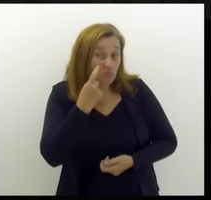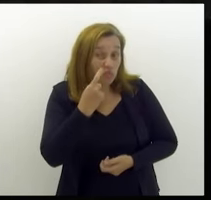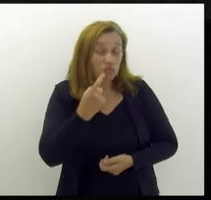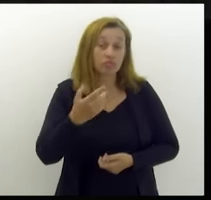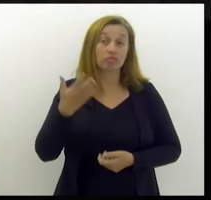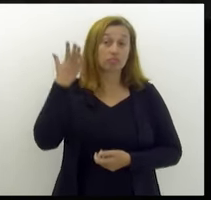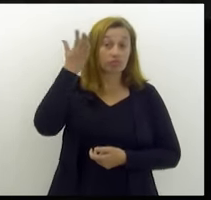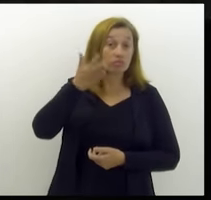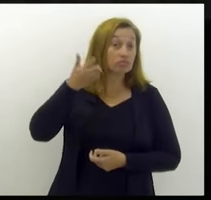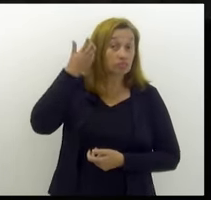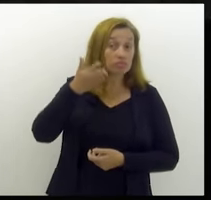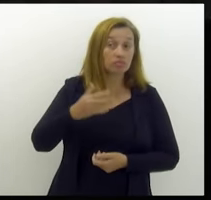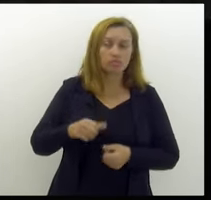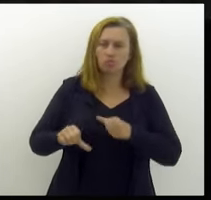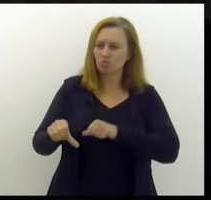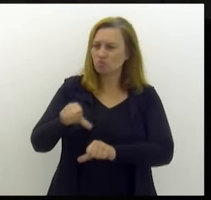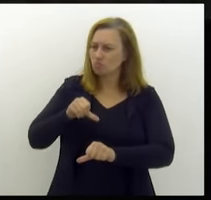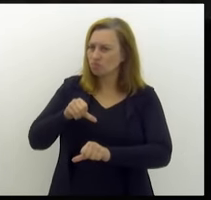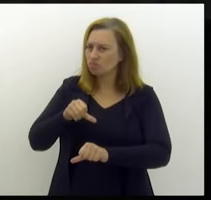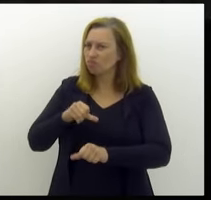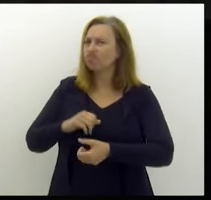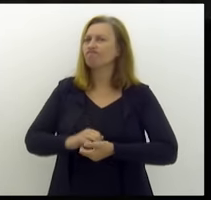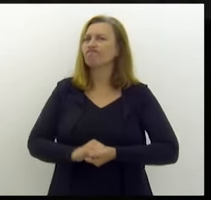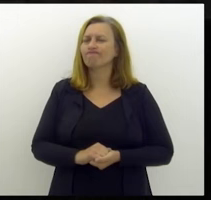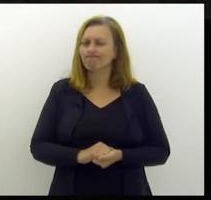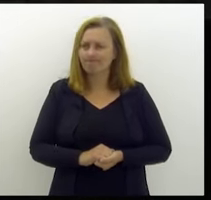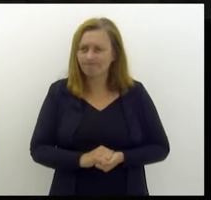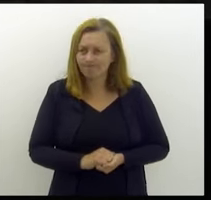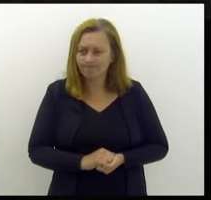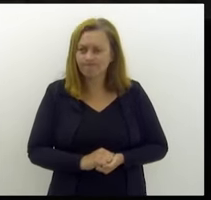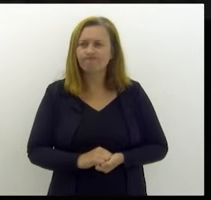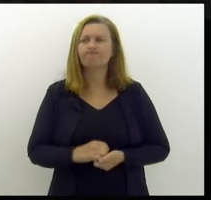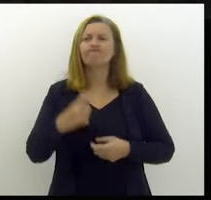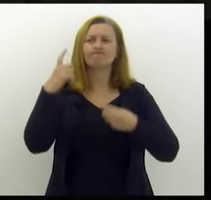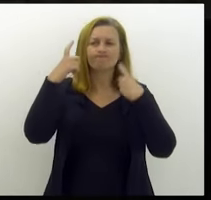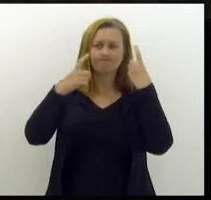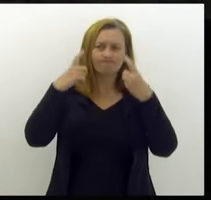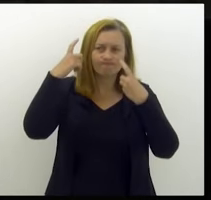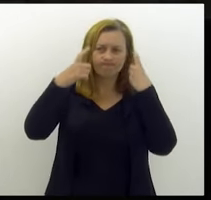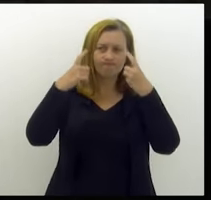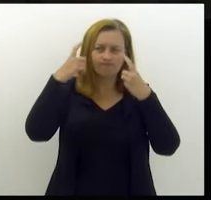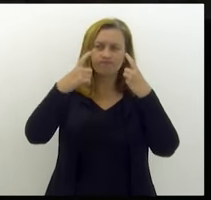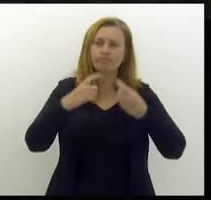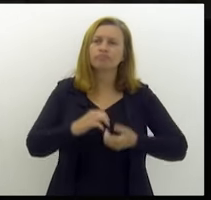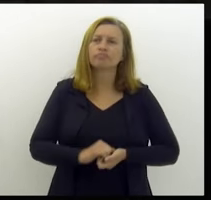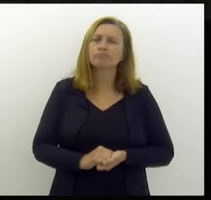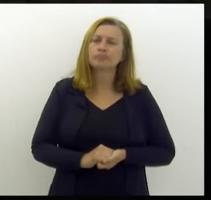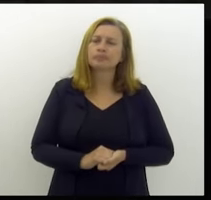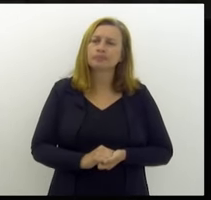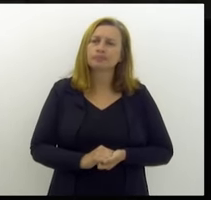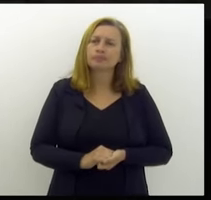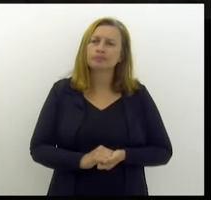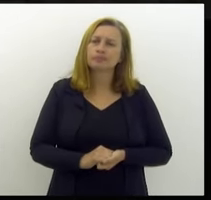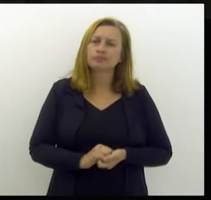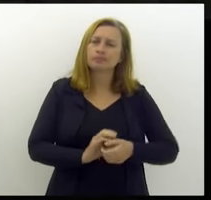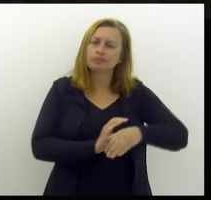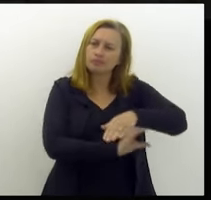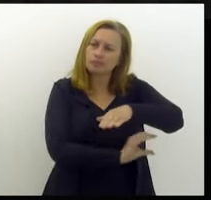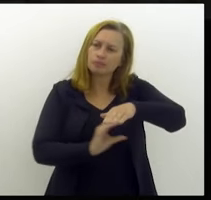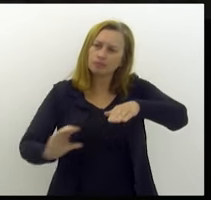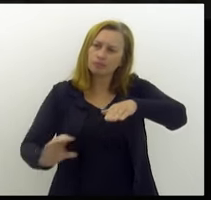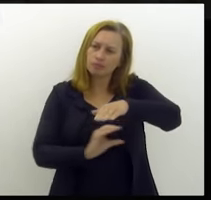mensagens é o contrário é ter a preocupação de liquidar na verdade os Fundos